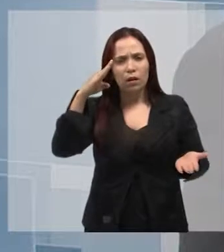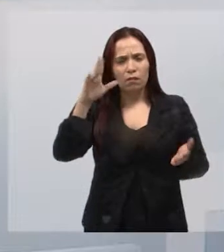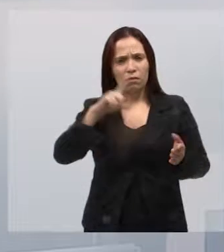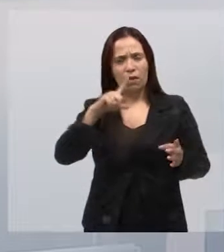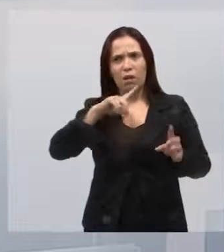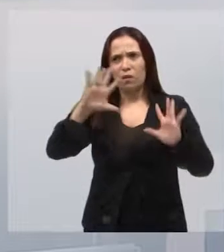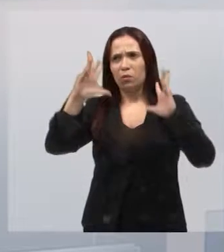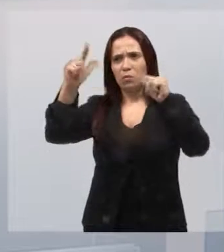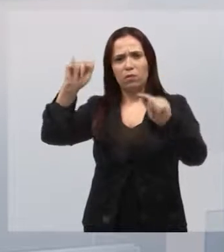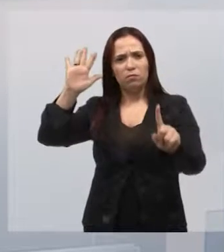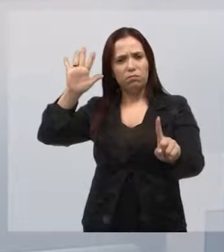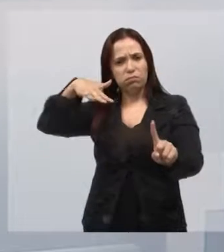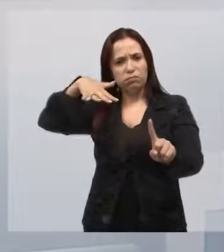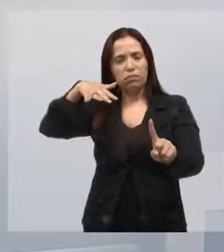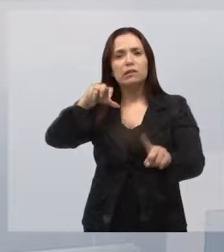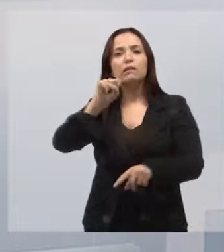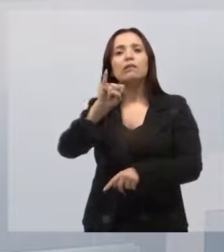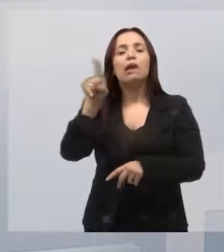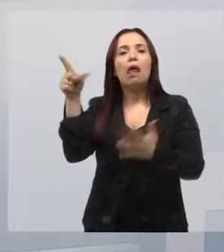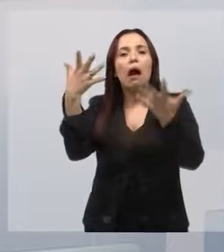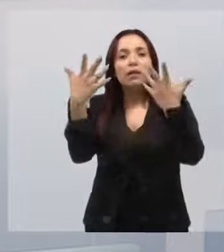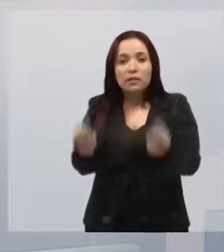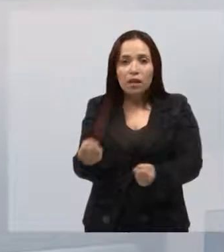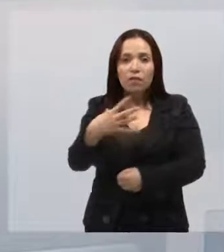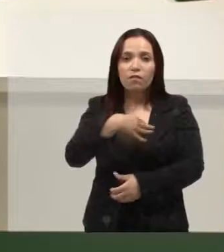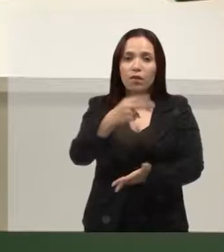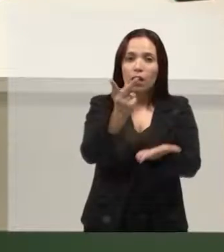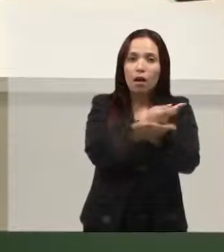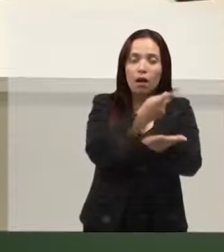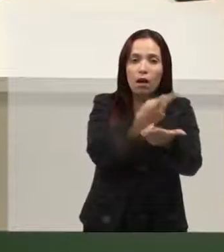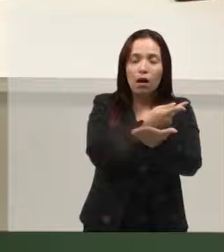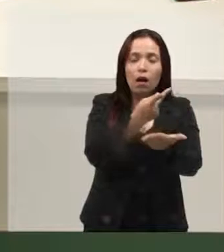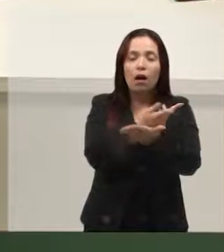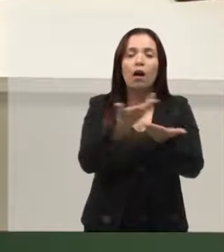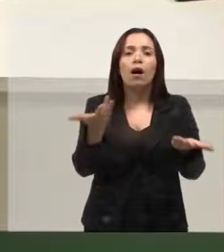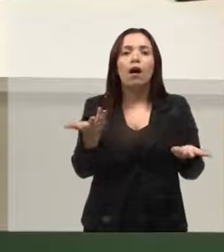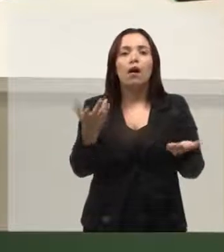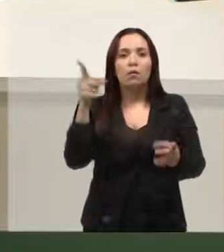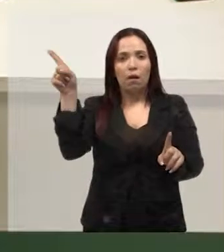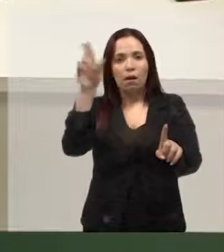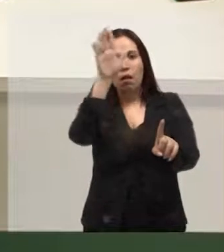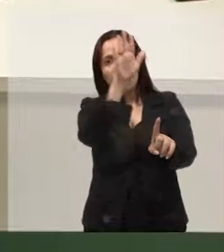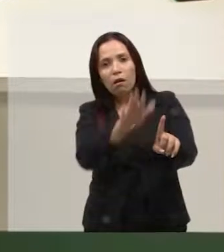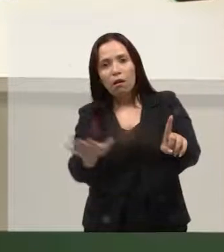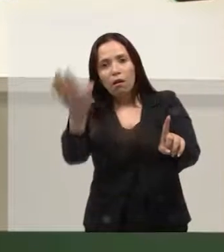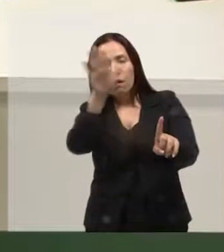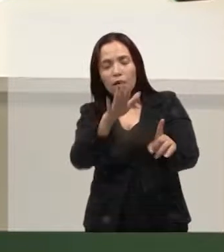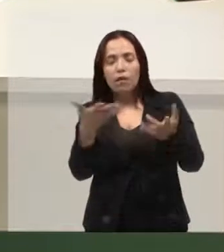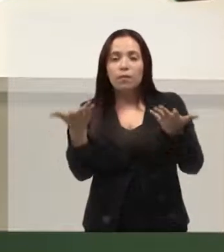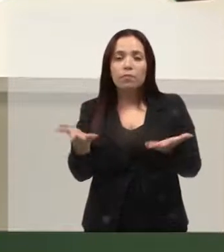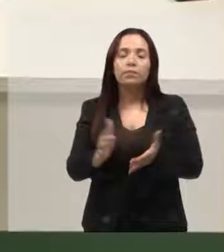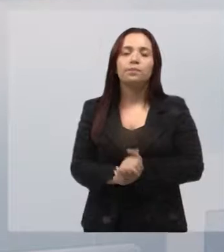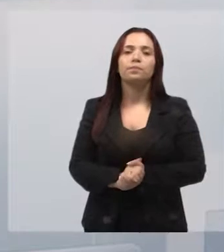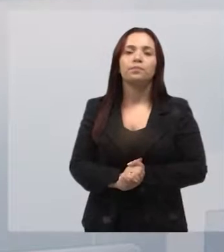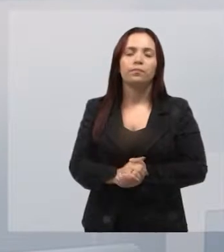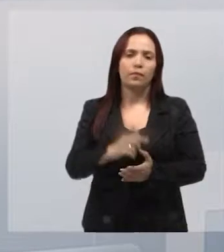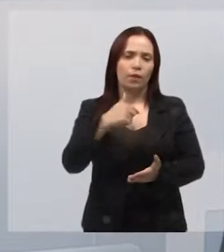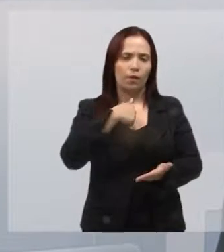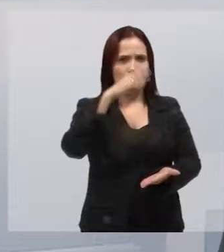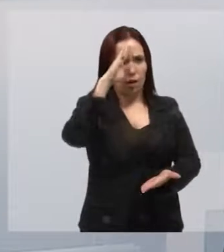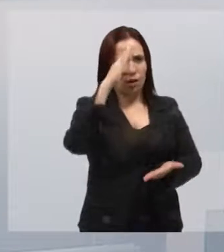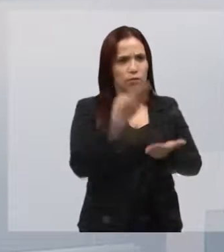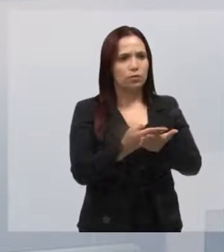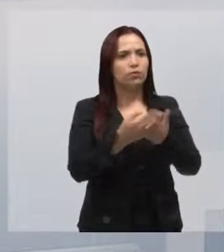ele for passar a mão na cabeça do filho e tal, de chamar ele de menino, de garoto? Como é que o senhor está vendo isso, velho? Eu acredito, como eu